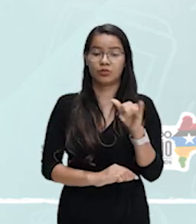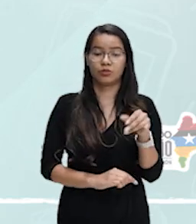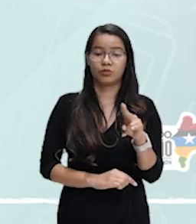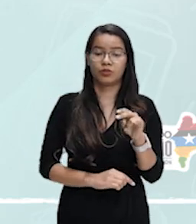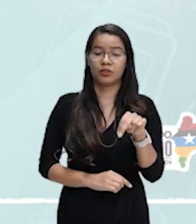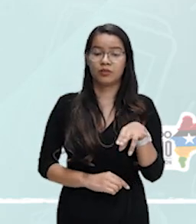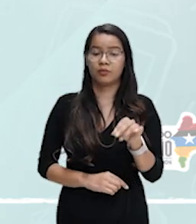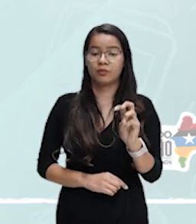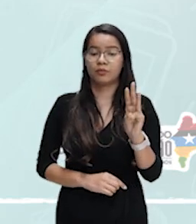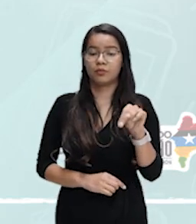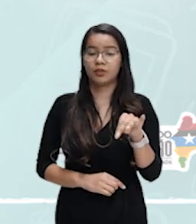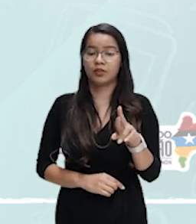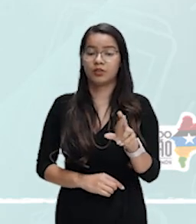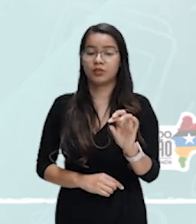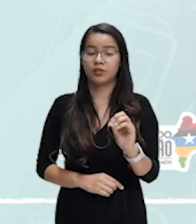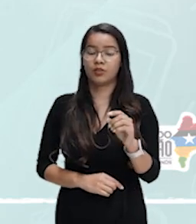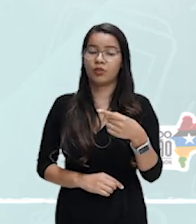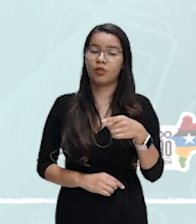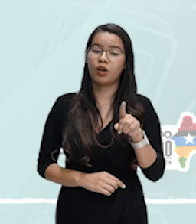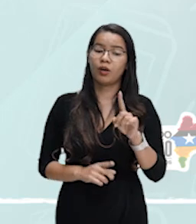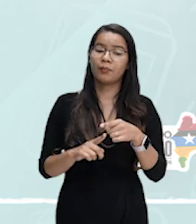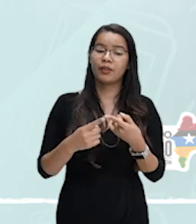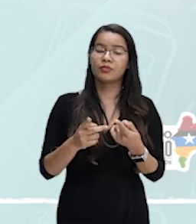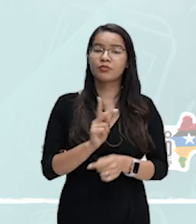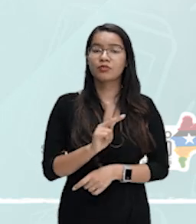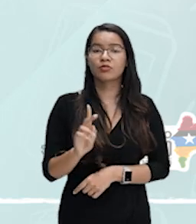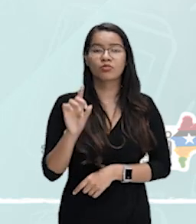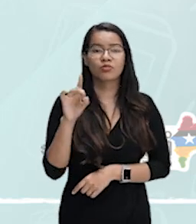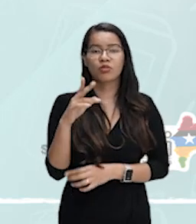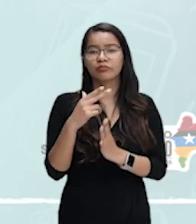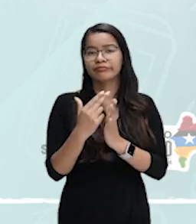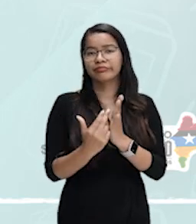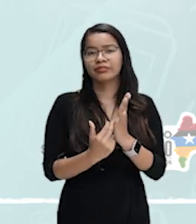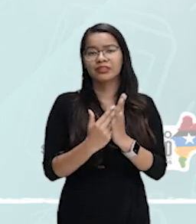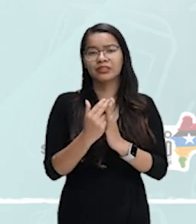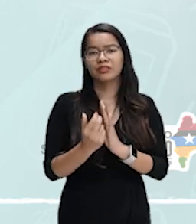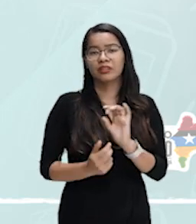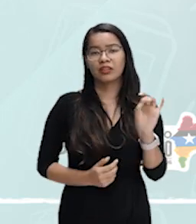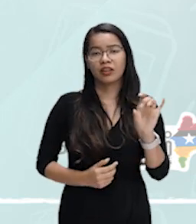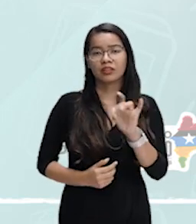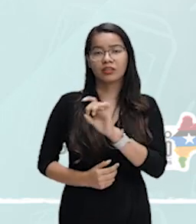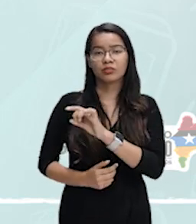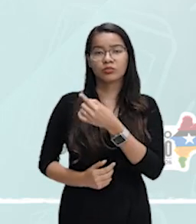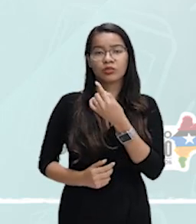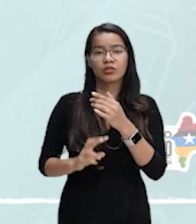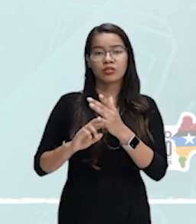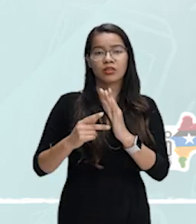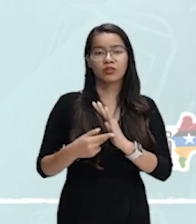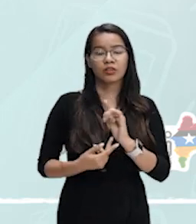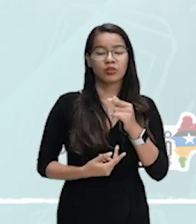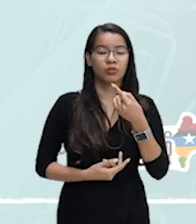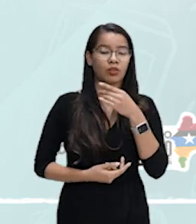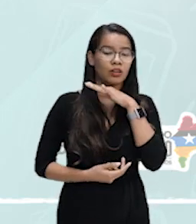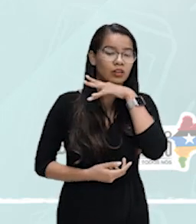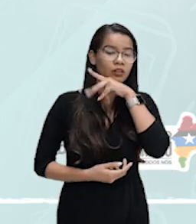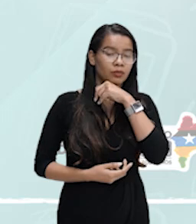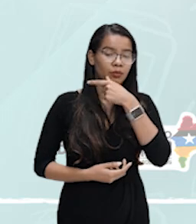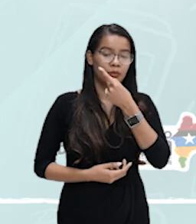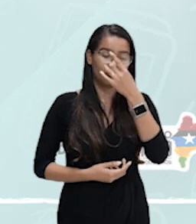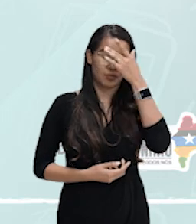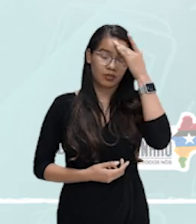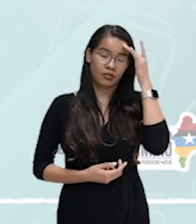falam na pronúncia. Professor, mas são só desenhos. Cada desenho desse aqui significa um animal, uma pessoa, um